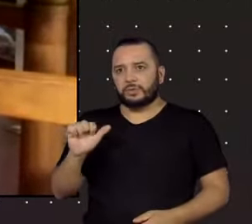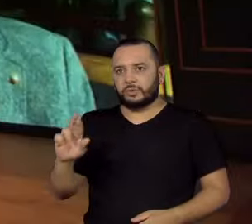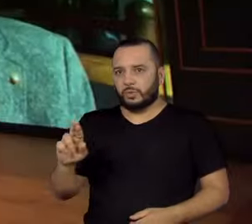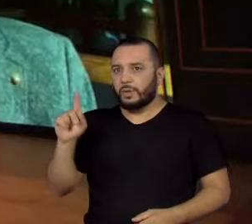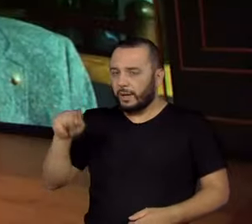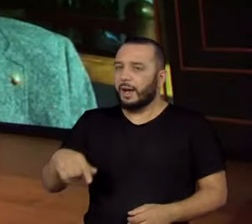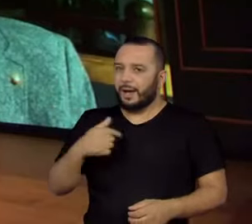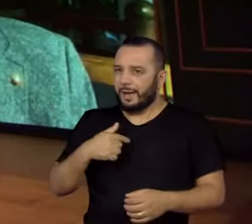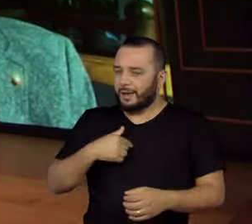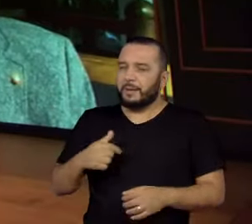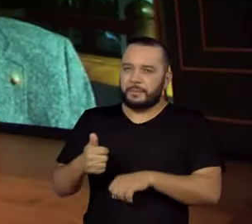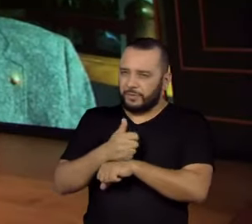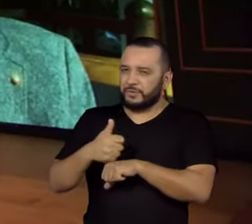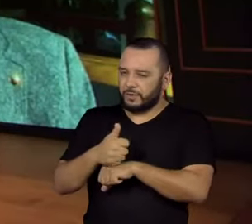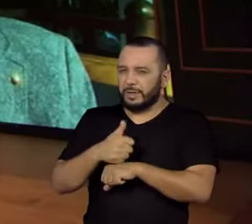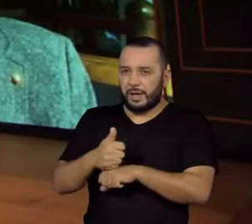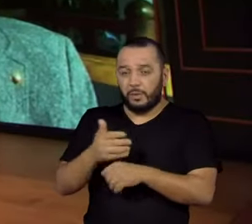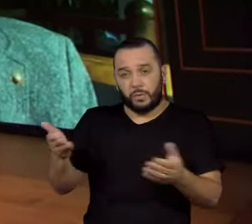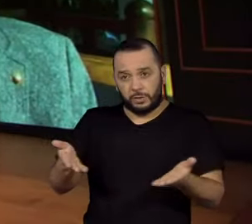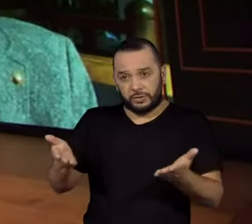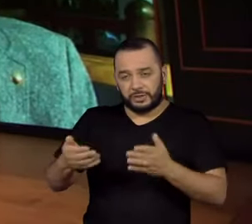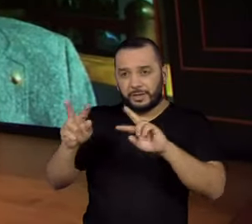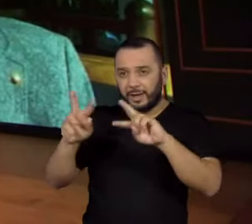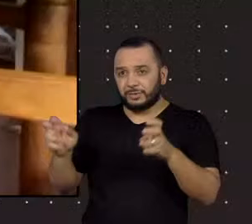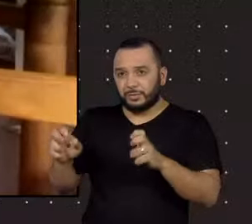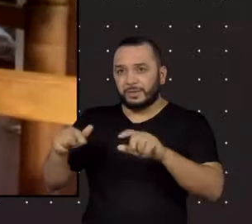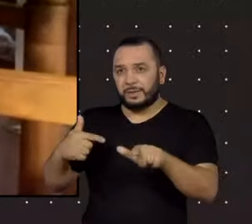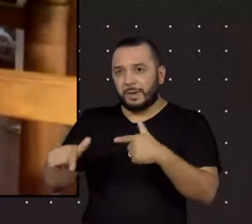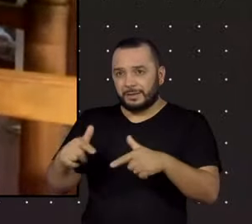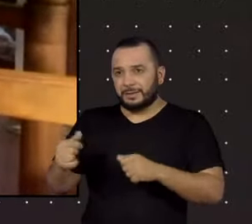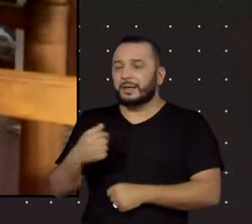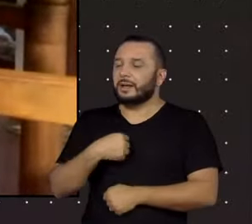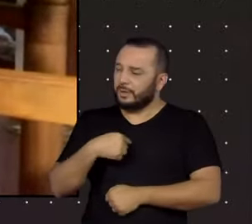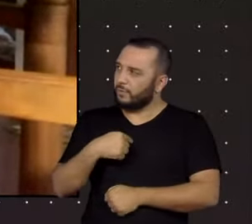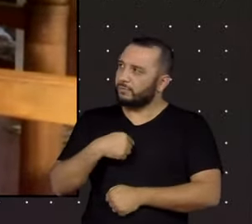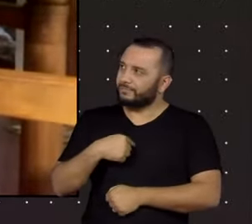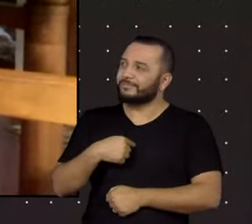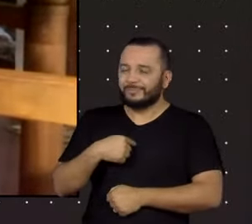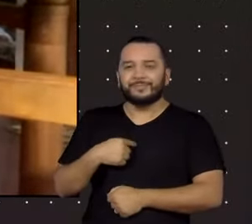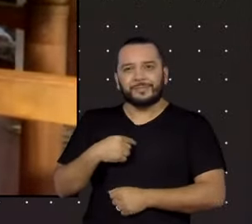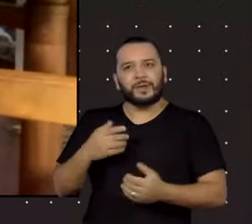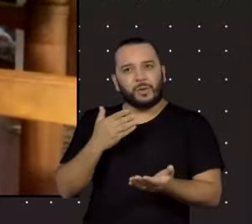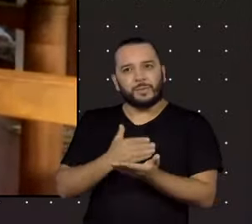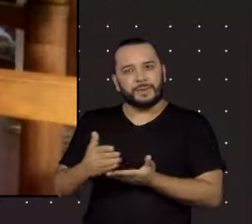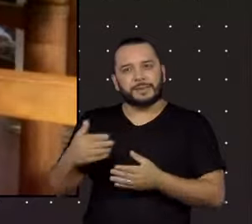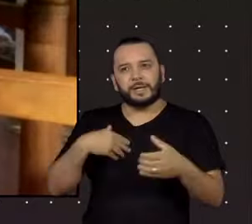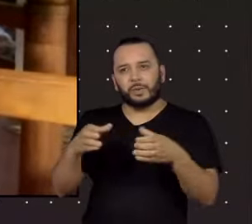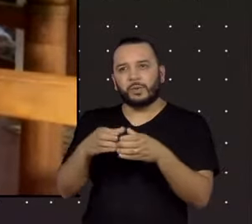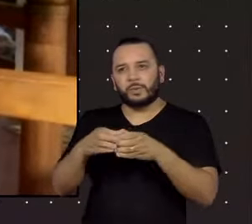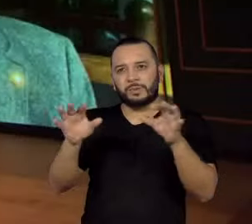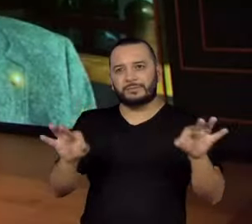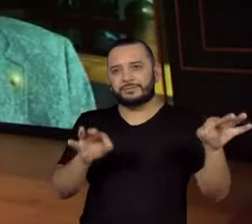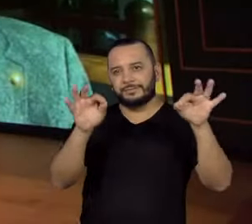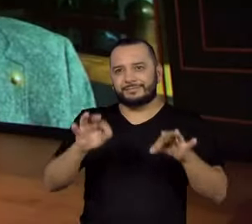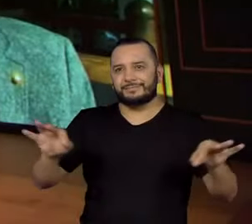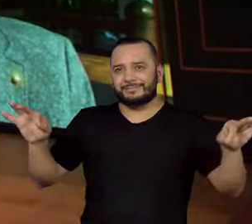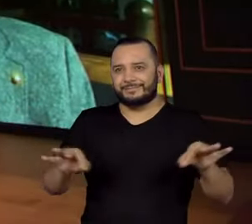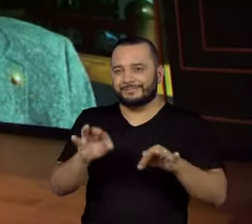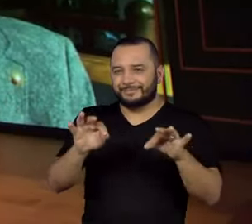assuntos trabalhistas, a gente tocava nessa orquestra e com isso, então, eu fui me enveredando mais para o terreno da música até encontrar melhores professores